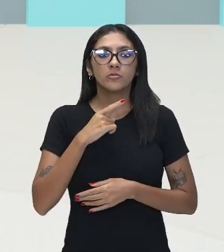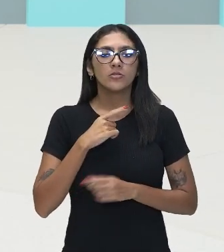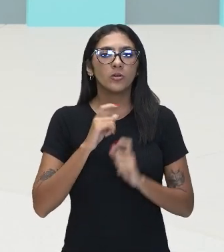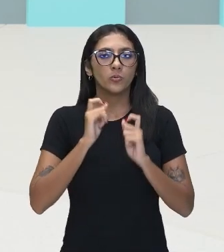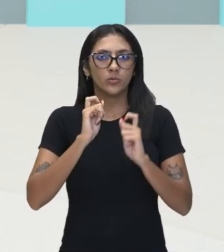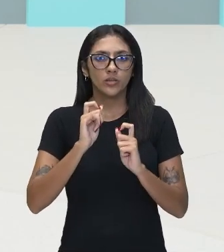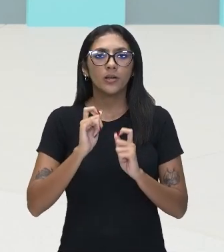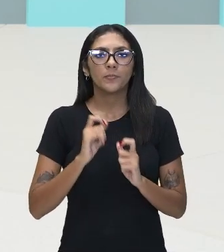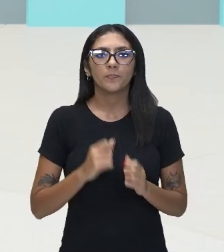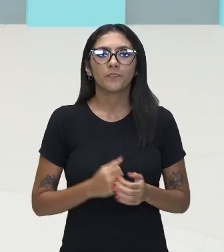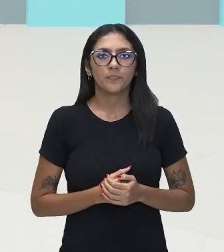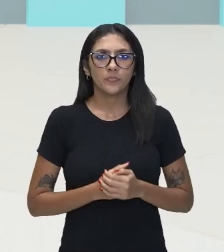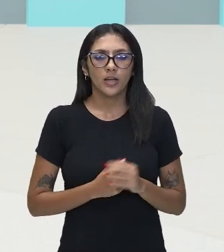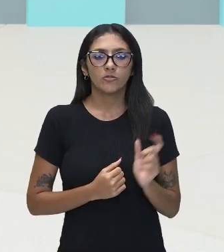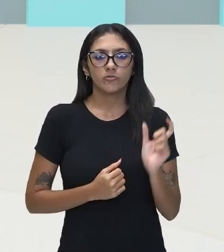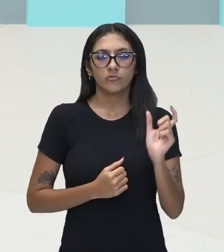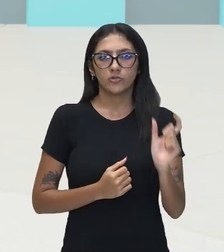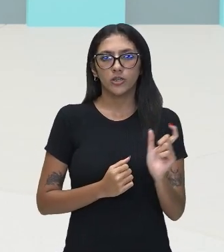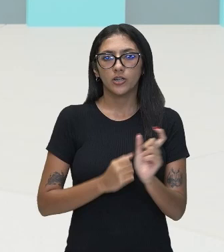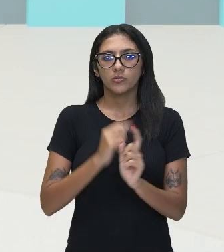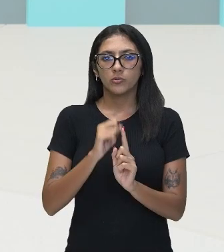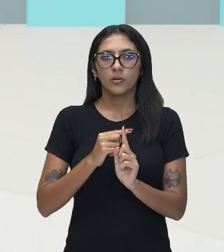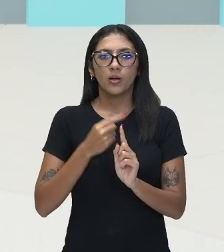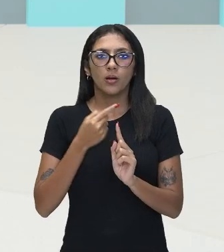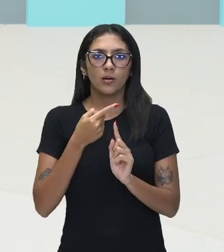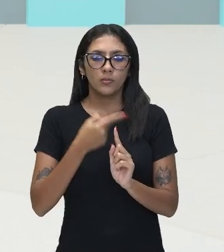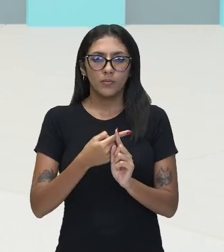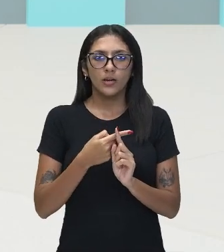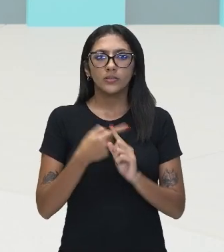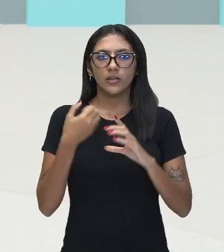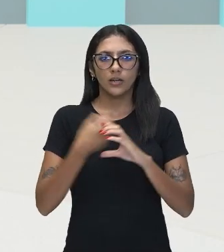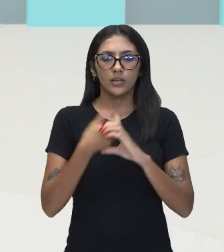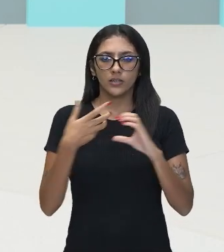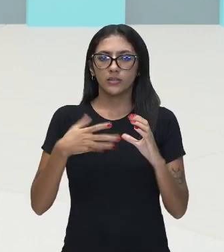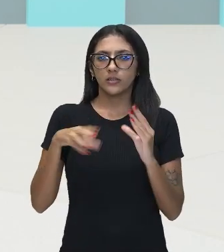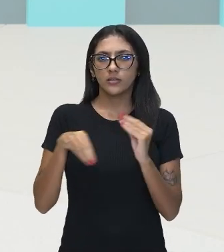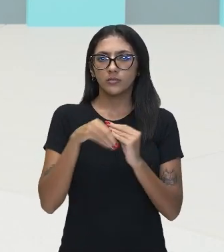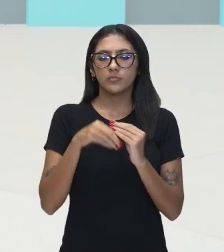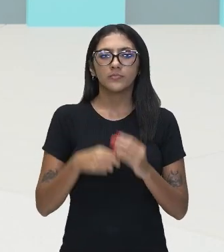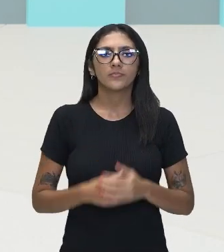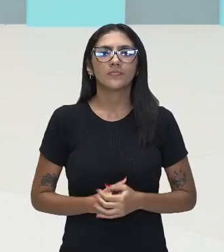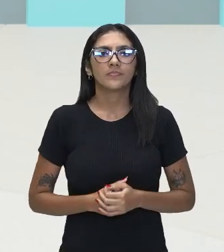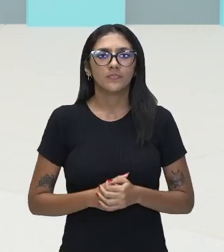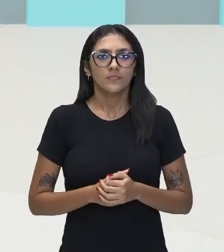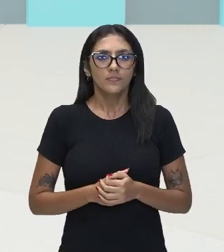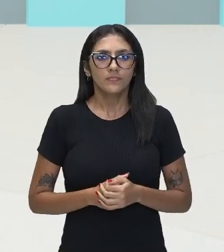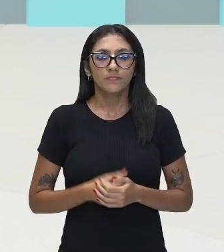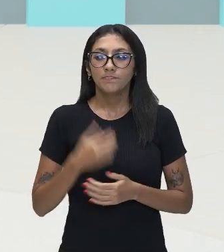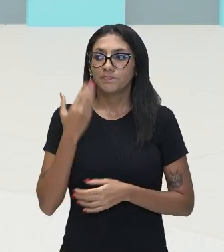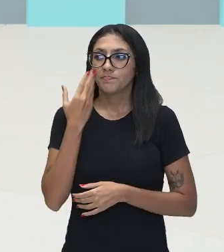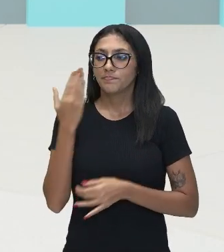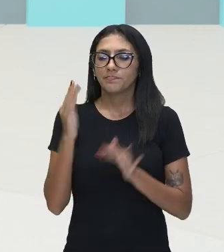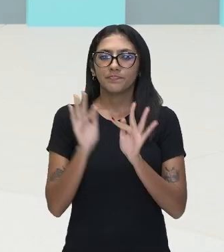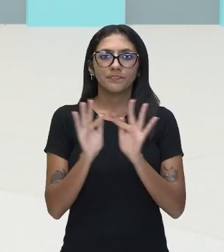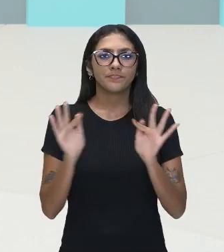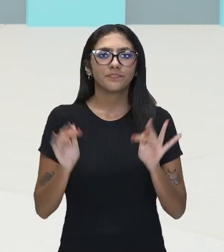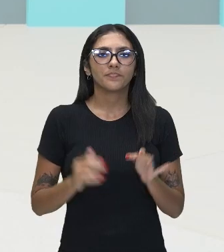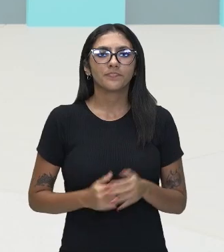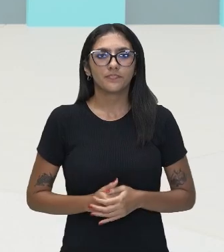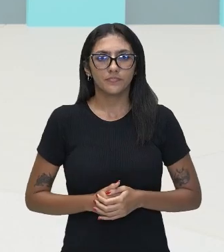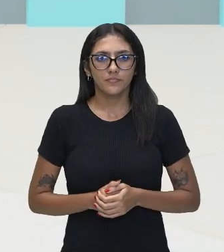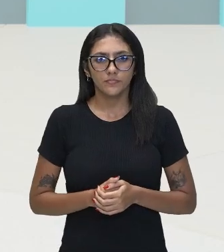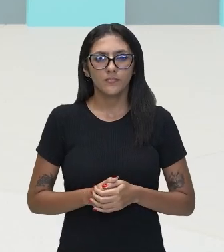direta, sujeito e o predicado, sujeito iniciando a oração. Agora observe esses exemplos. Precisam